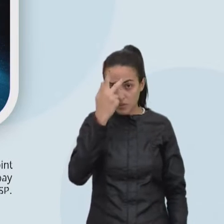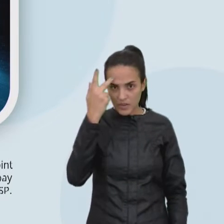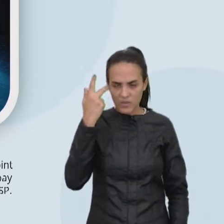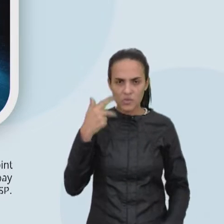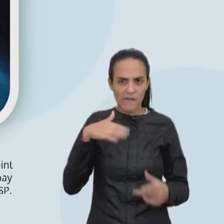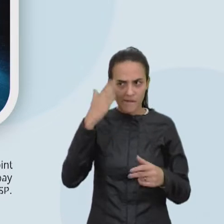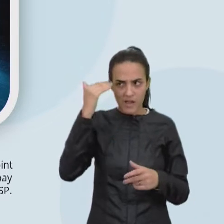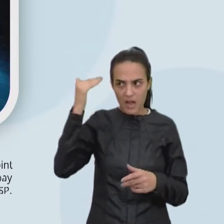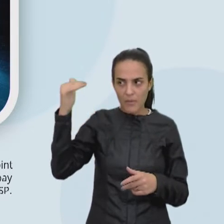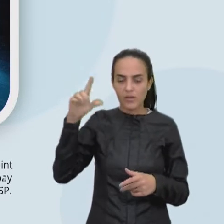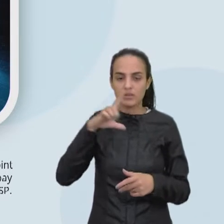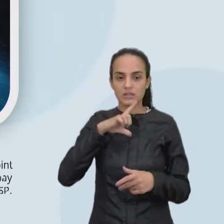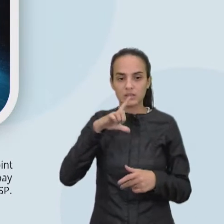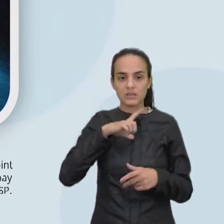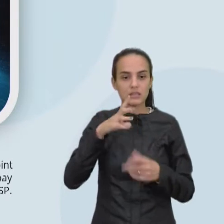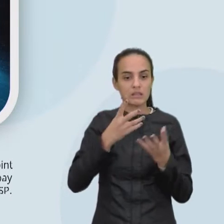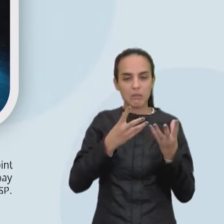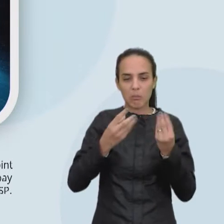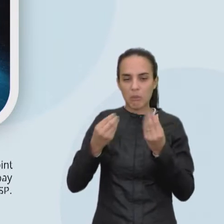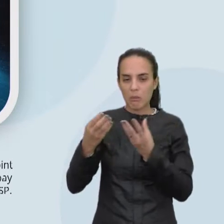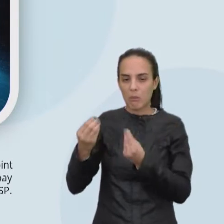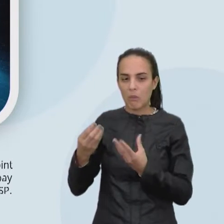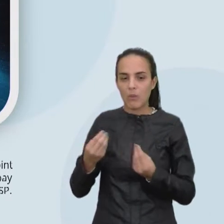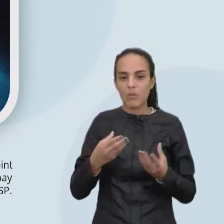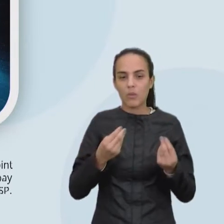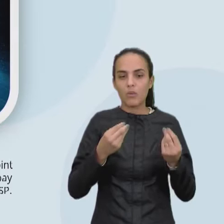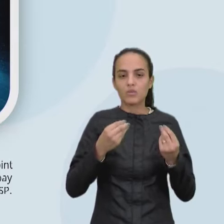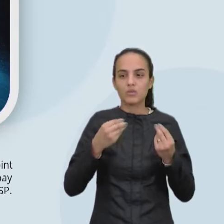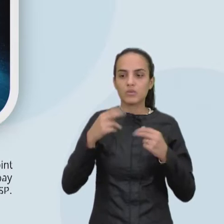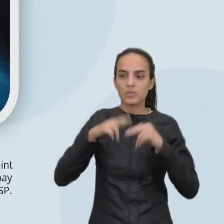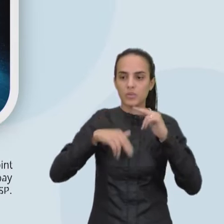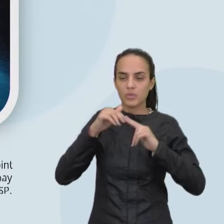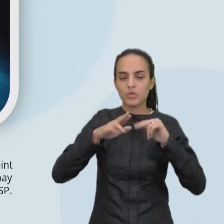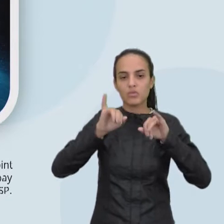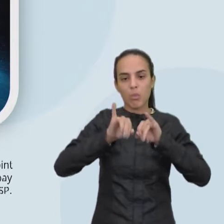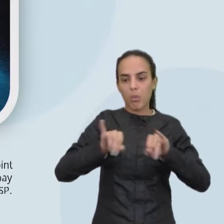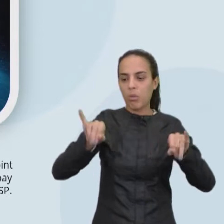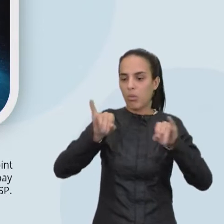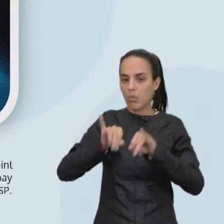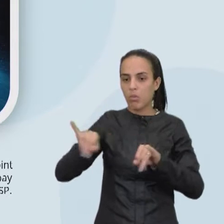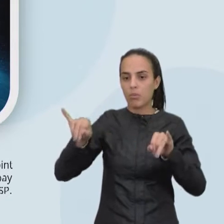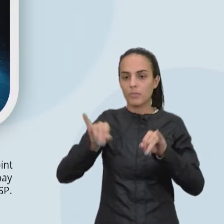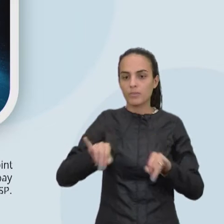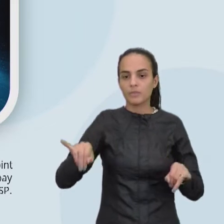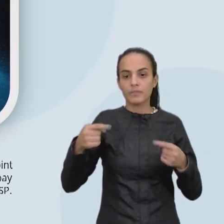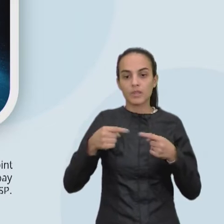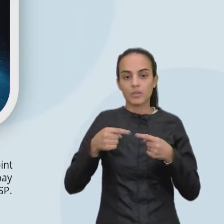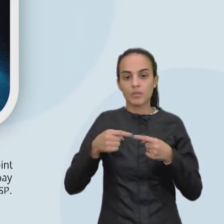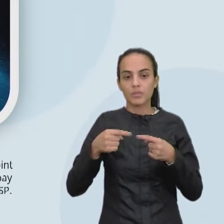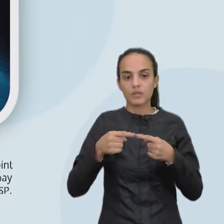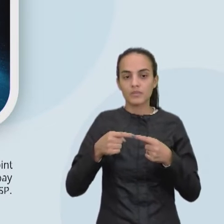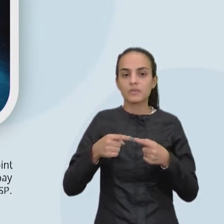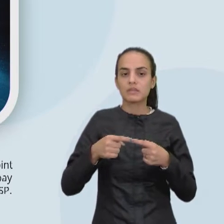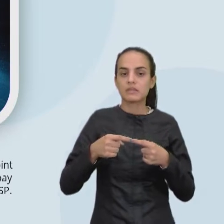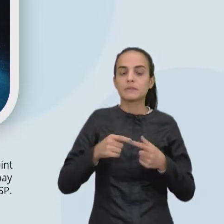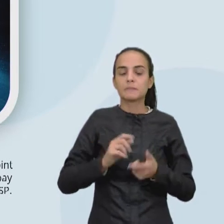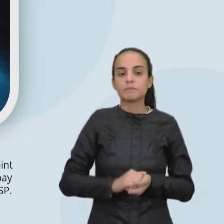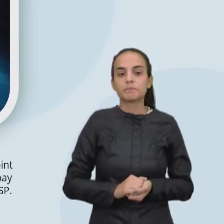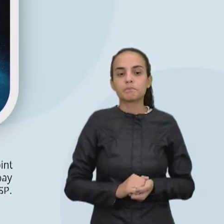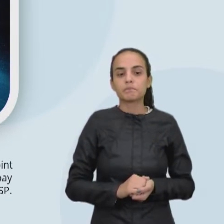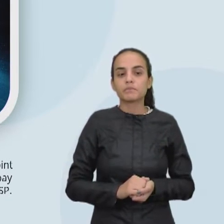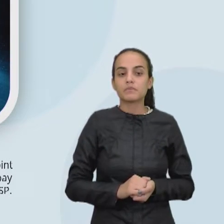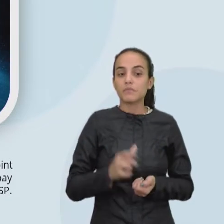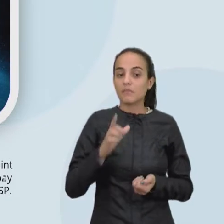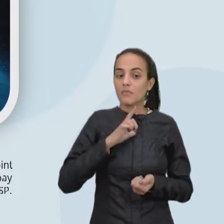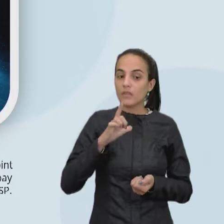bem famosas, que tem muitos produtos anunciando, ligados a eles, né? Que são disputadíssimos.